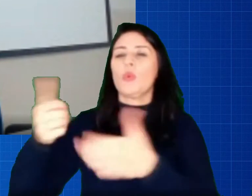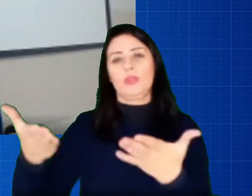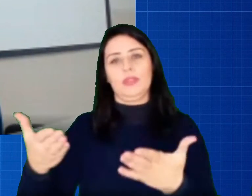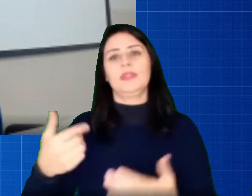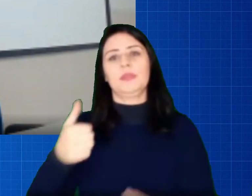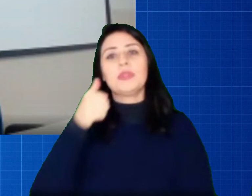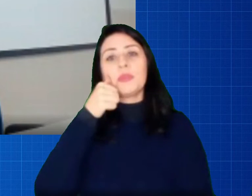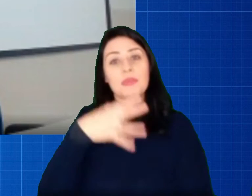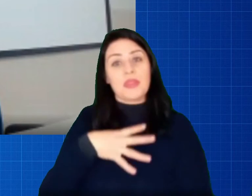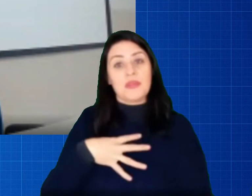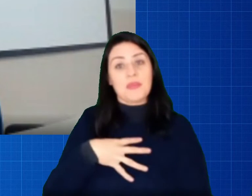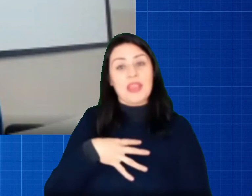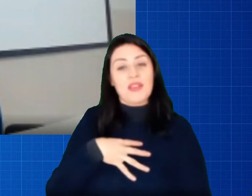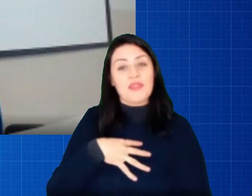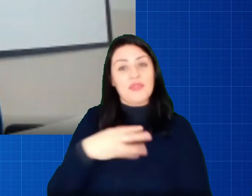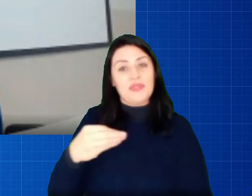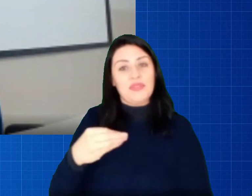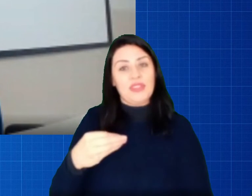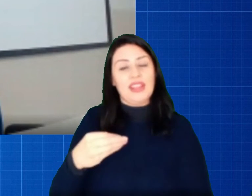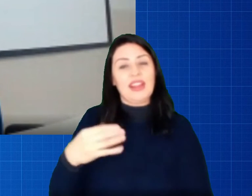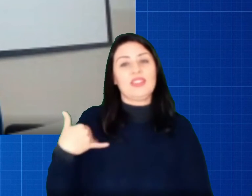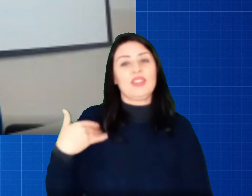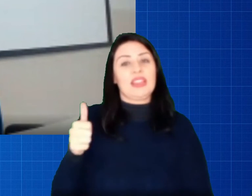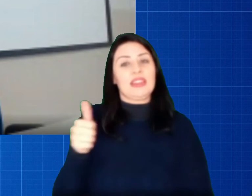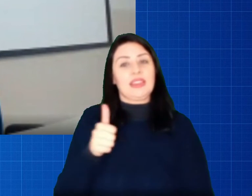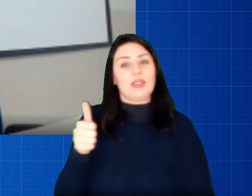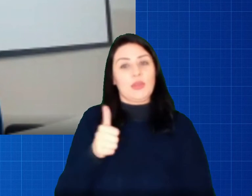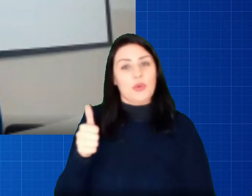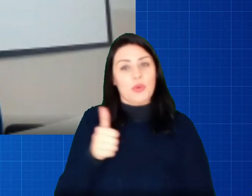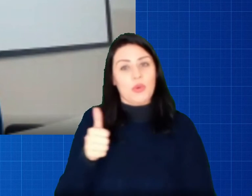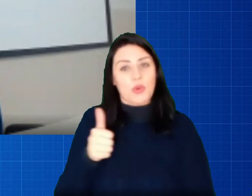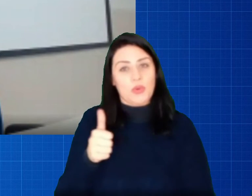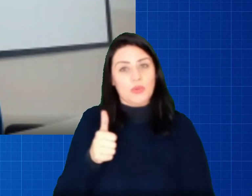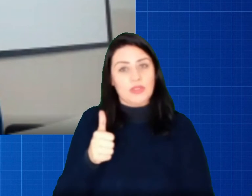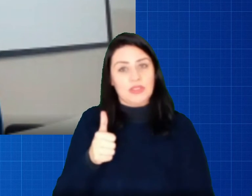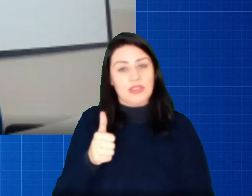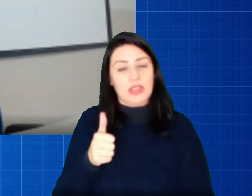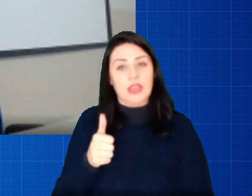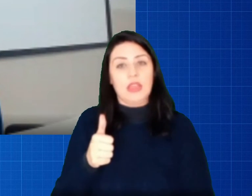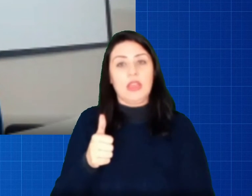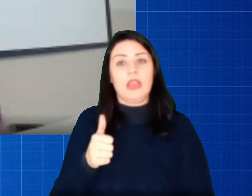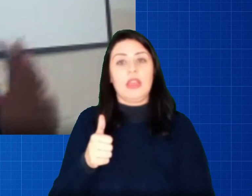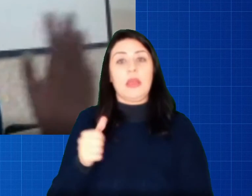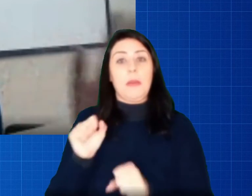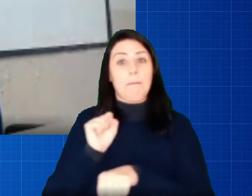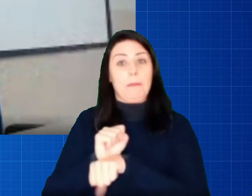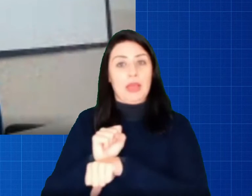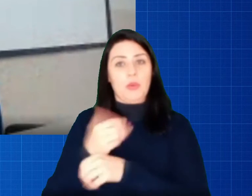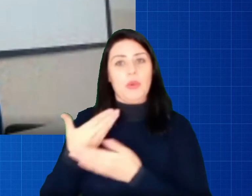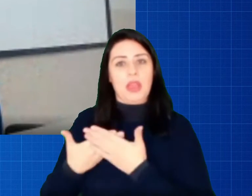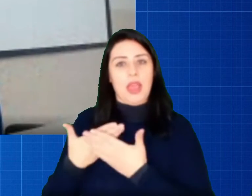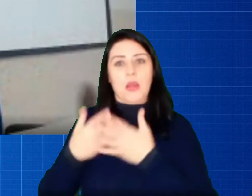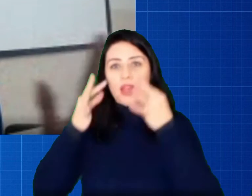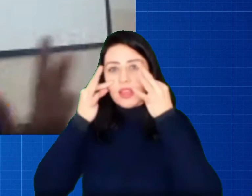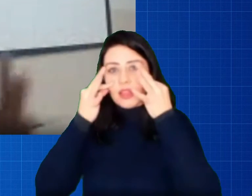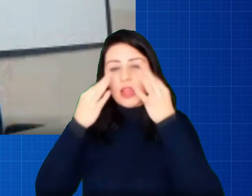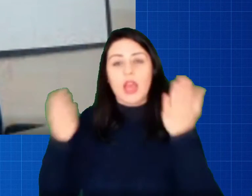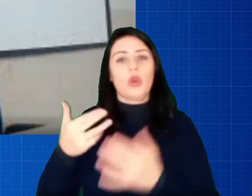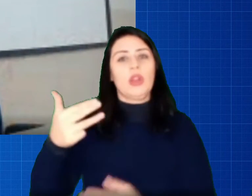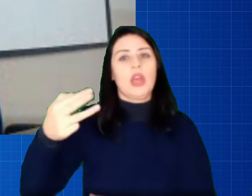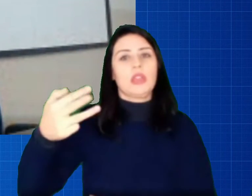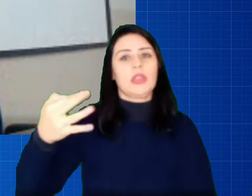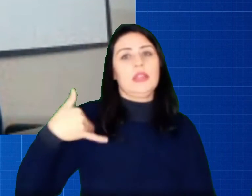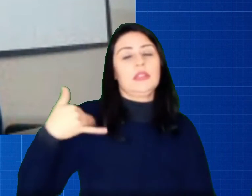a criança é uma evolução muito grande, né? A minha filha, com 11 anos se formou,